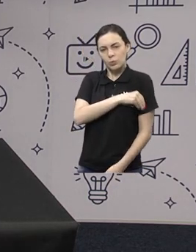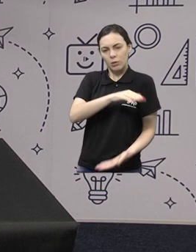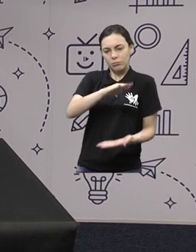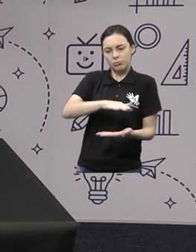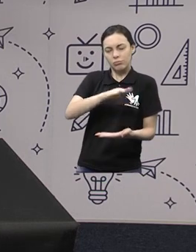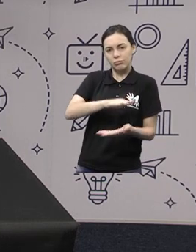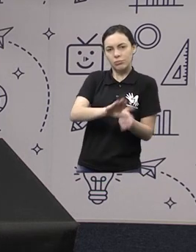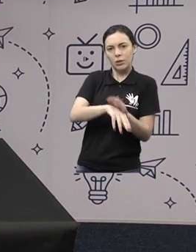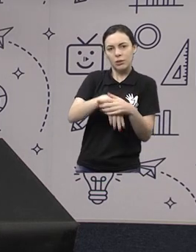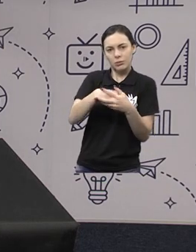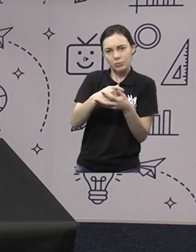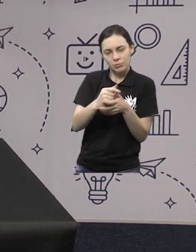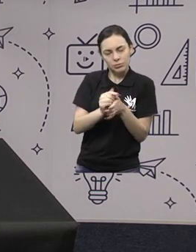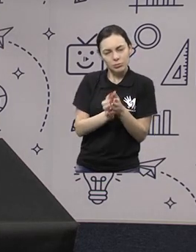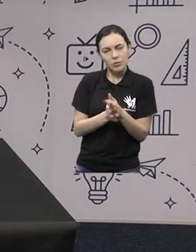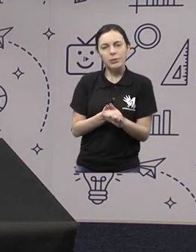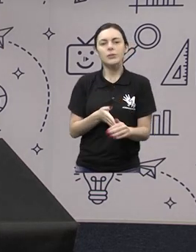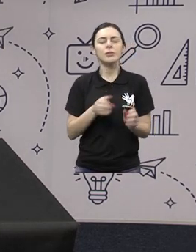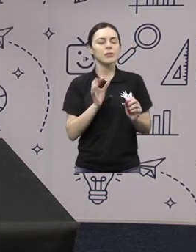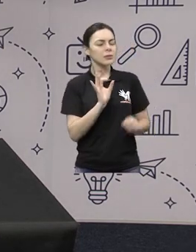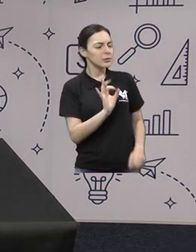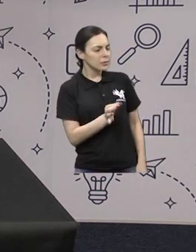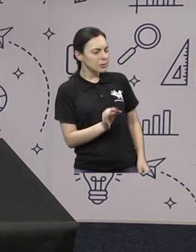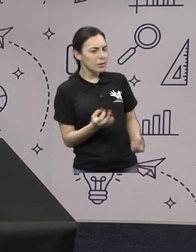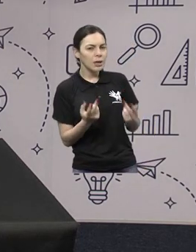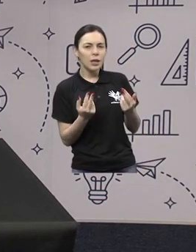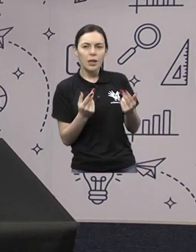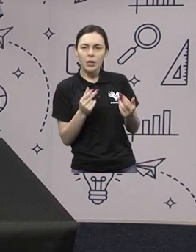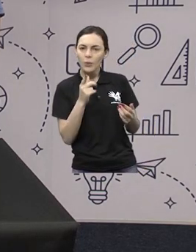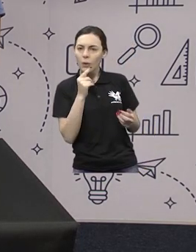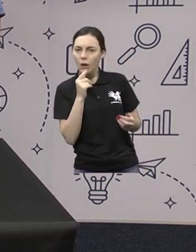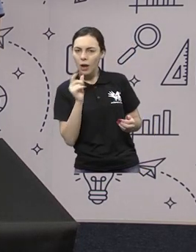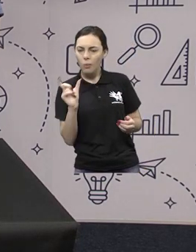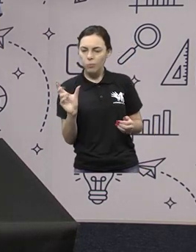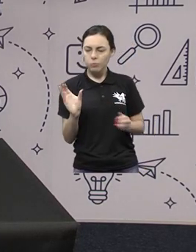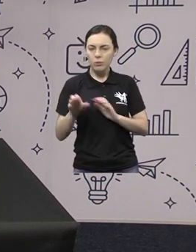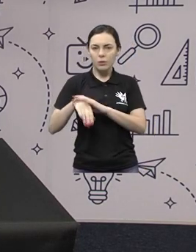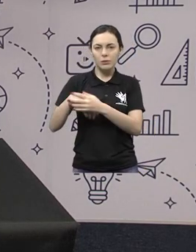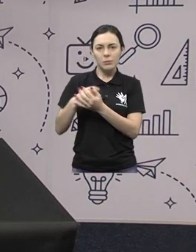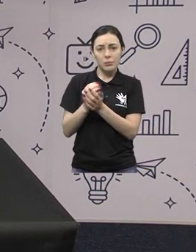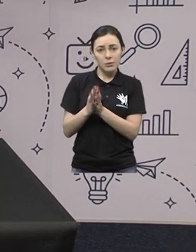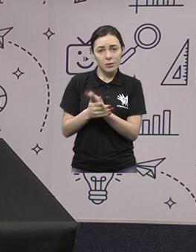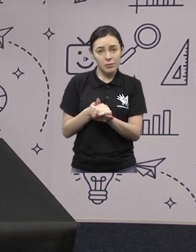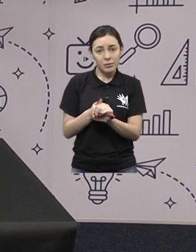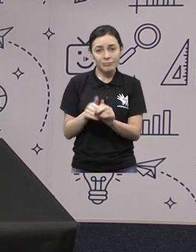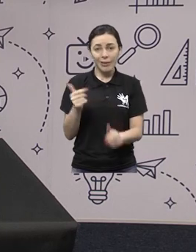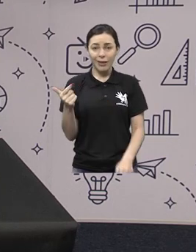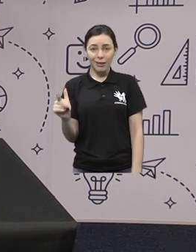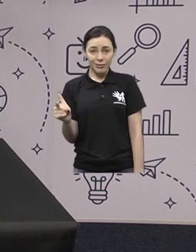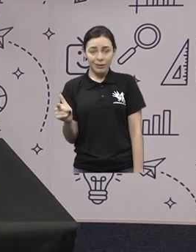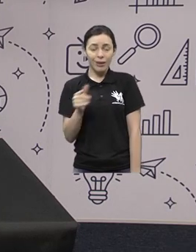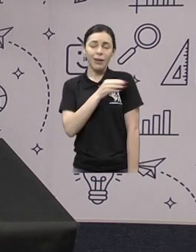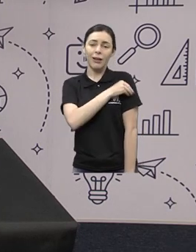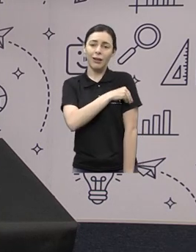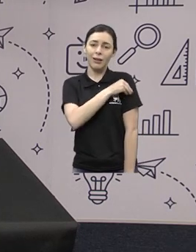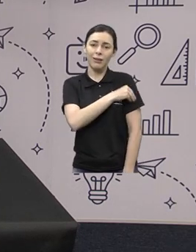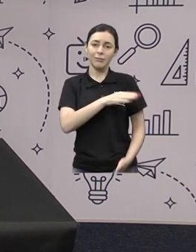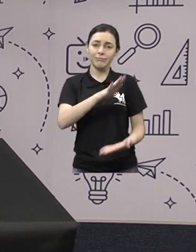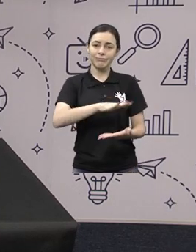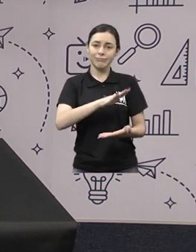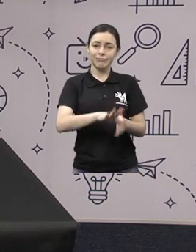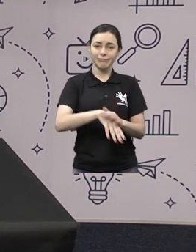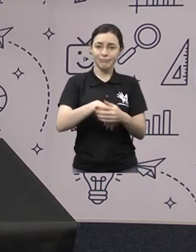Bem Isso, passadinho, da né? mesma forma que a gente lavou com sabão, nós podemos passar álcool em gel quando não pudermos lavar.